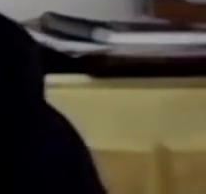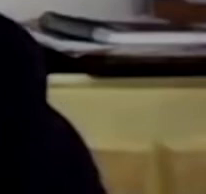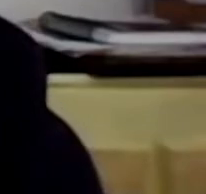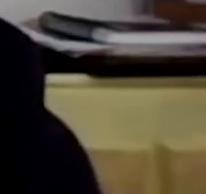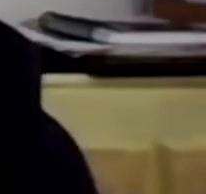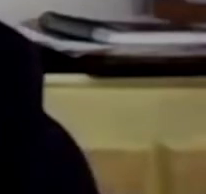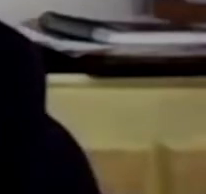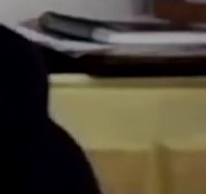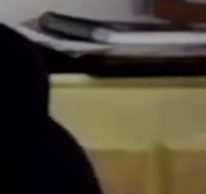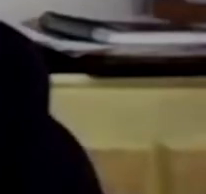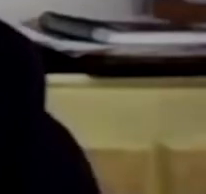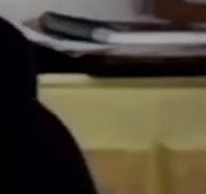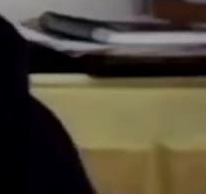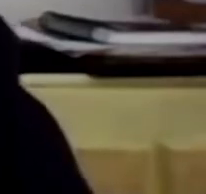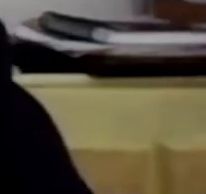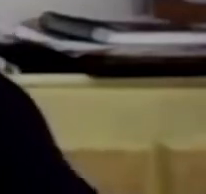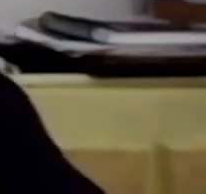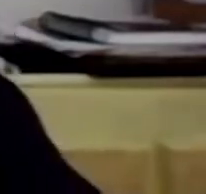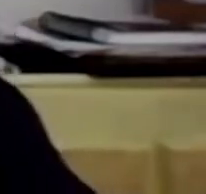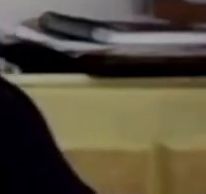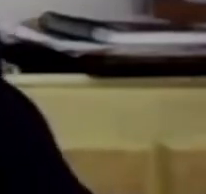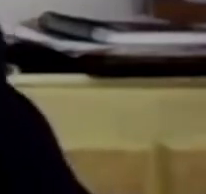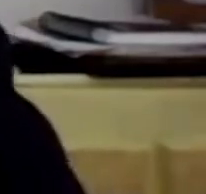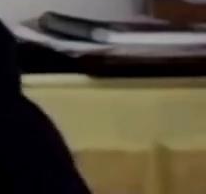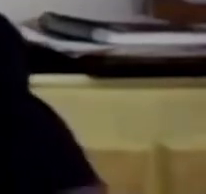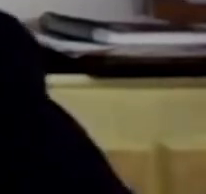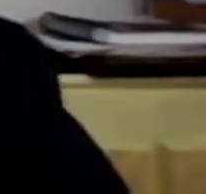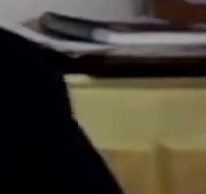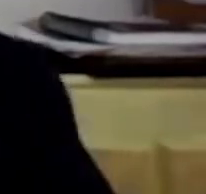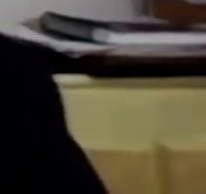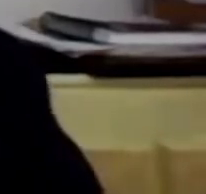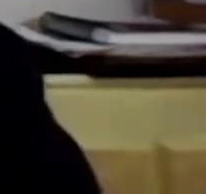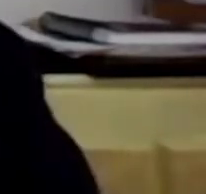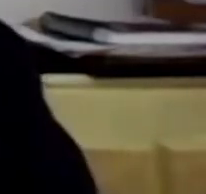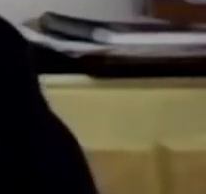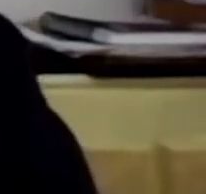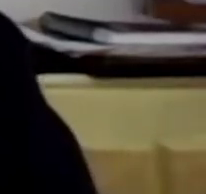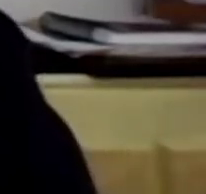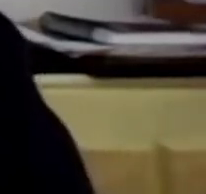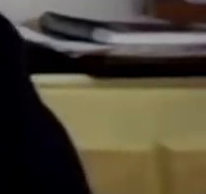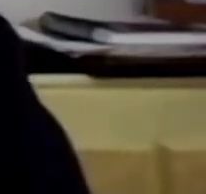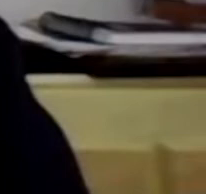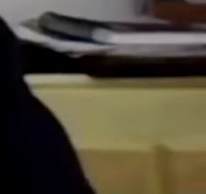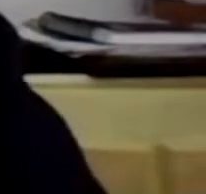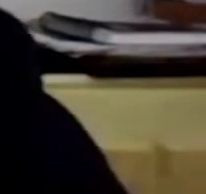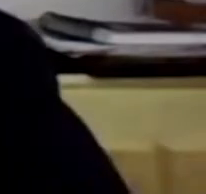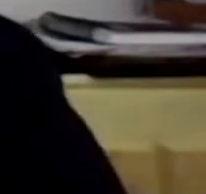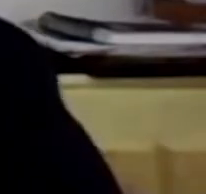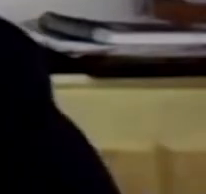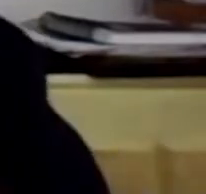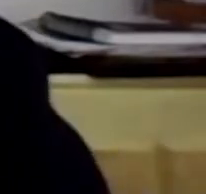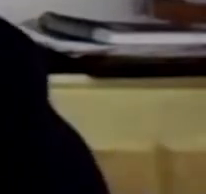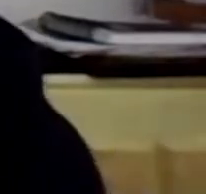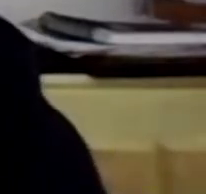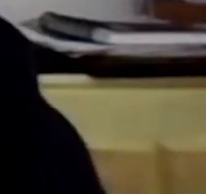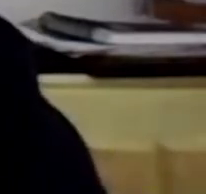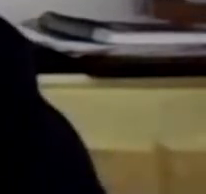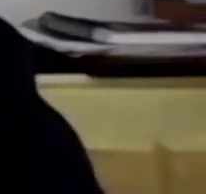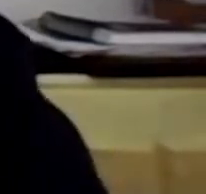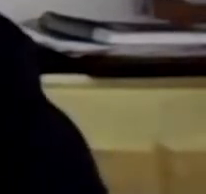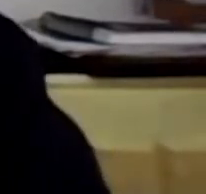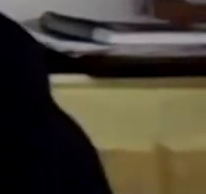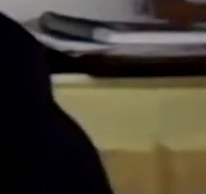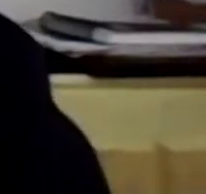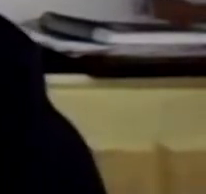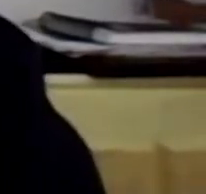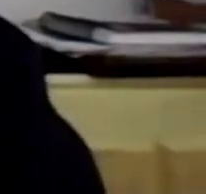Além uma outra pergunta que gostaria de fazer, para os eventos, a gente percebe, e aí talvez uma provocação